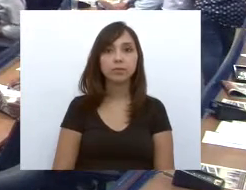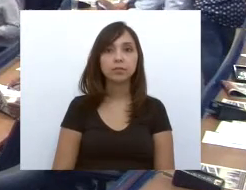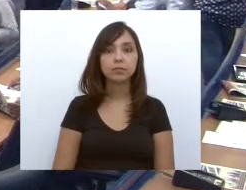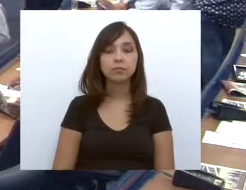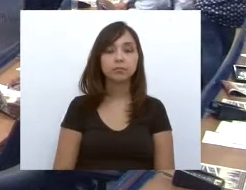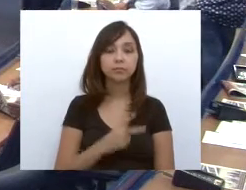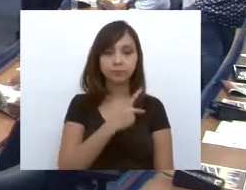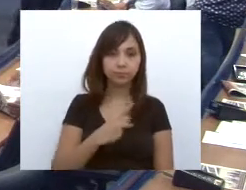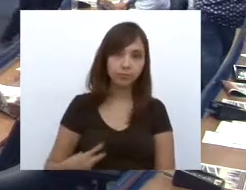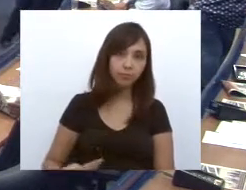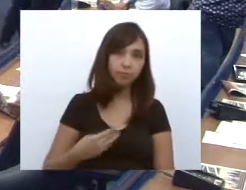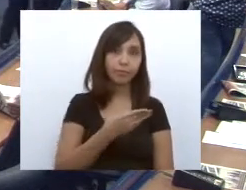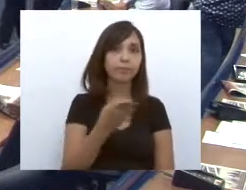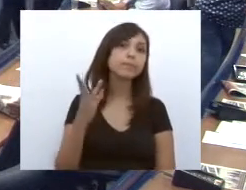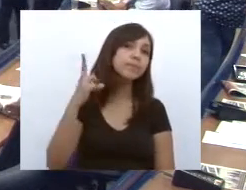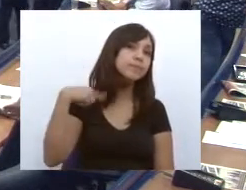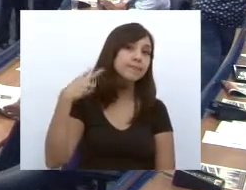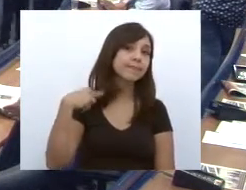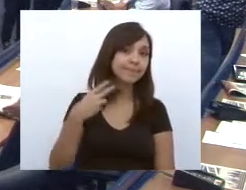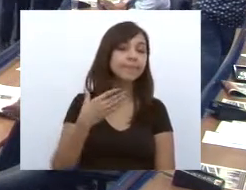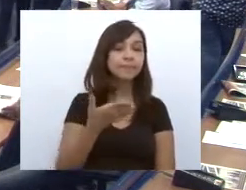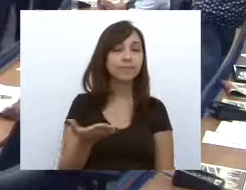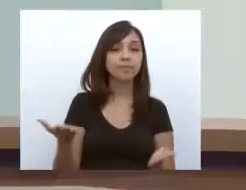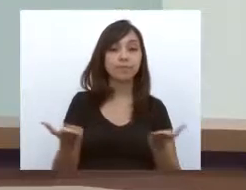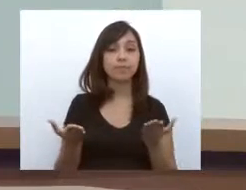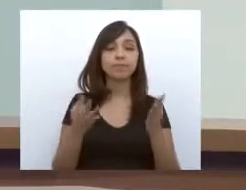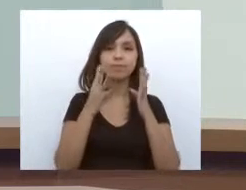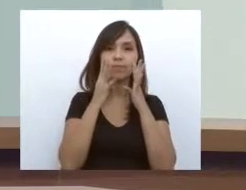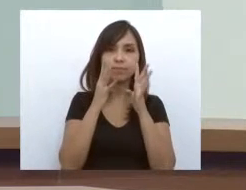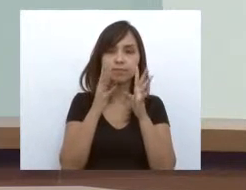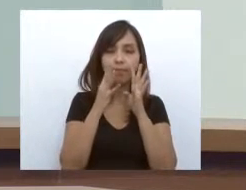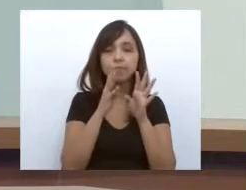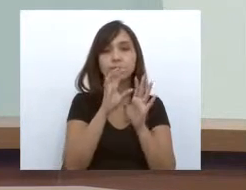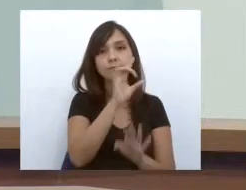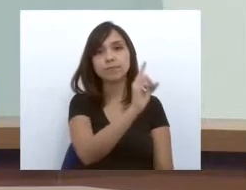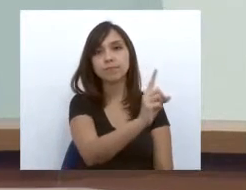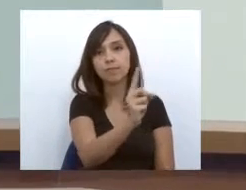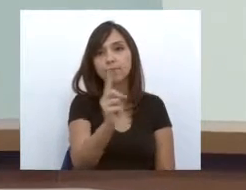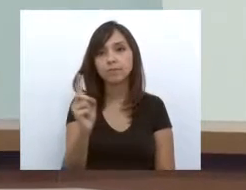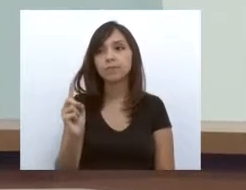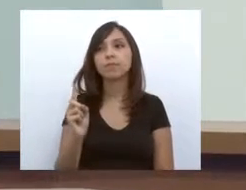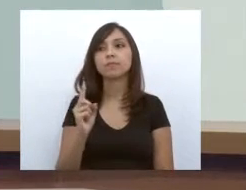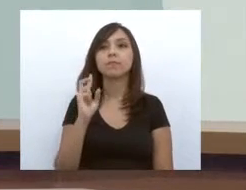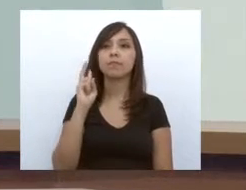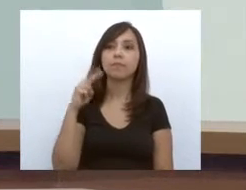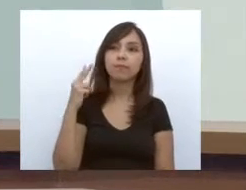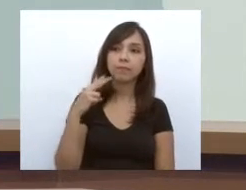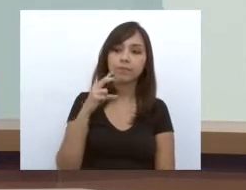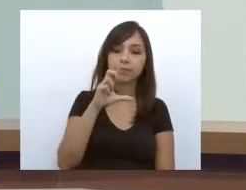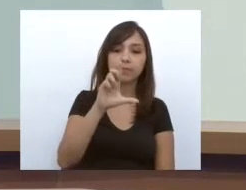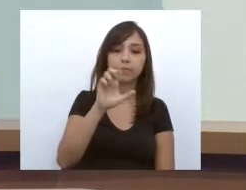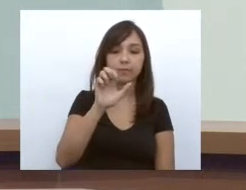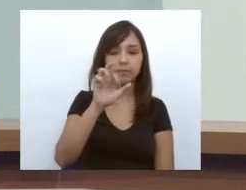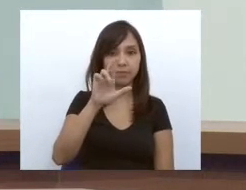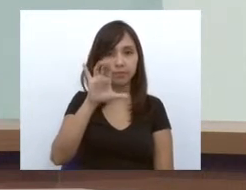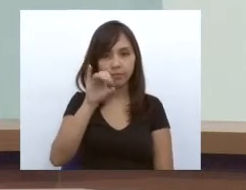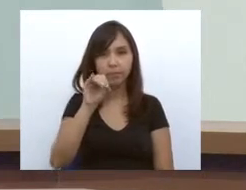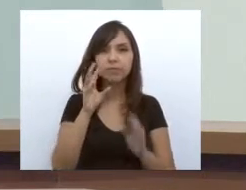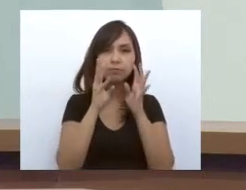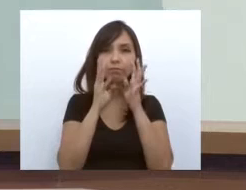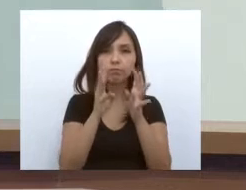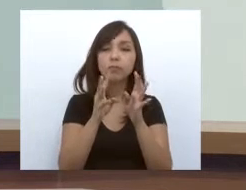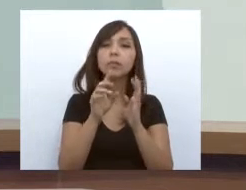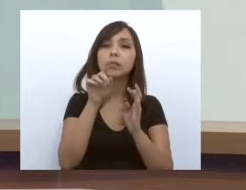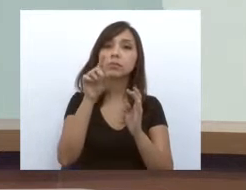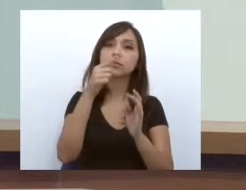Senhor presidente, senhores vereadores, eu ouvi atentamente as palavras do vereador Laércio Sandes. E